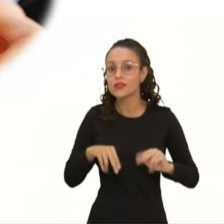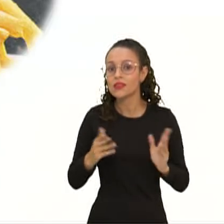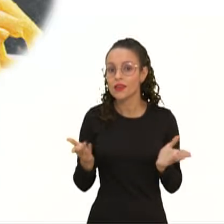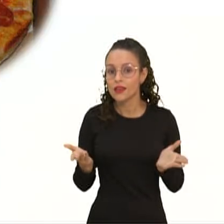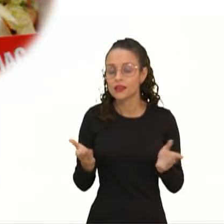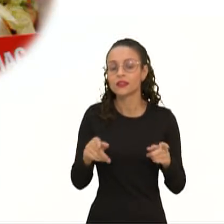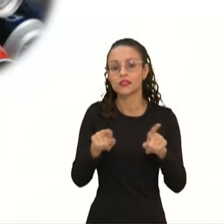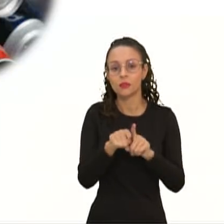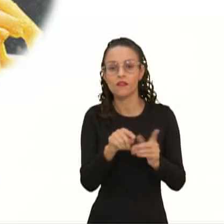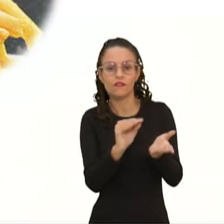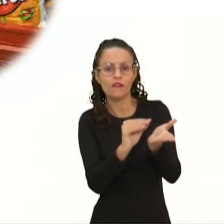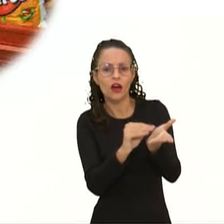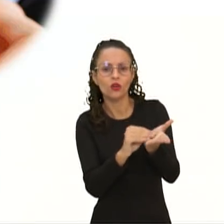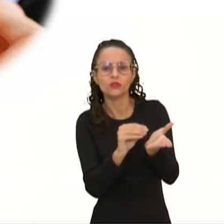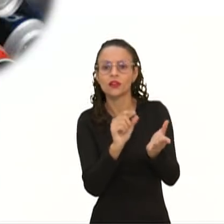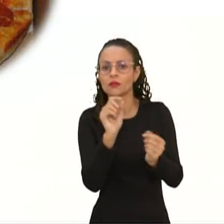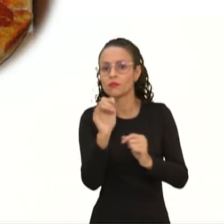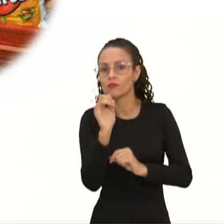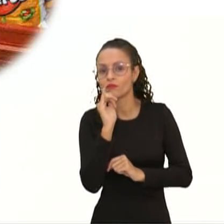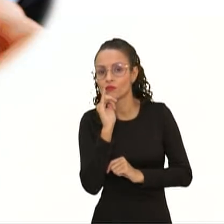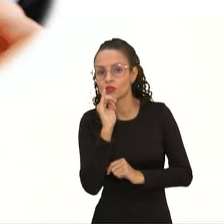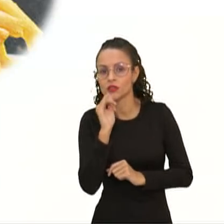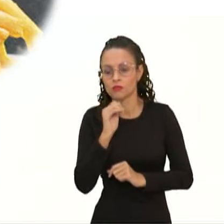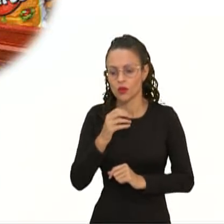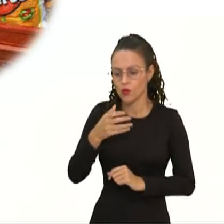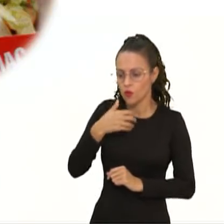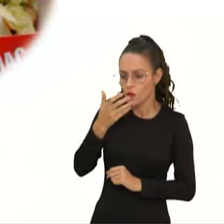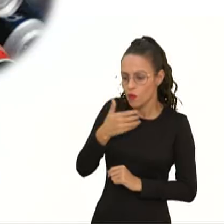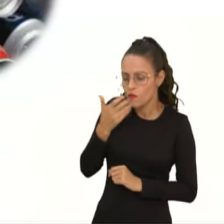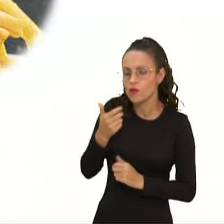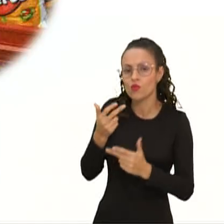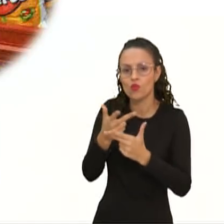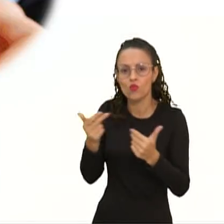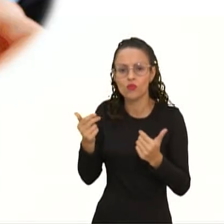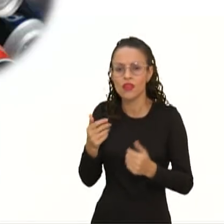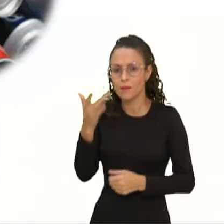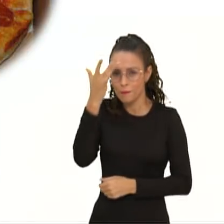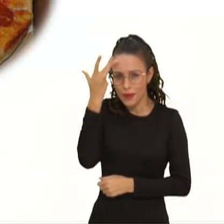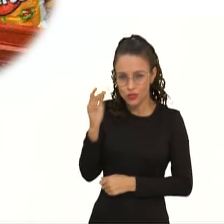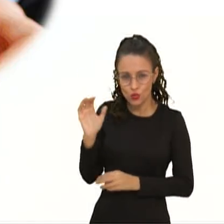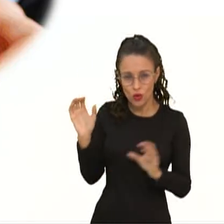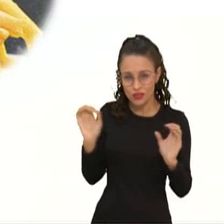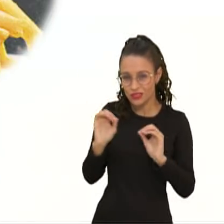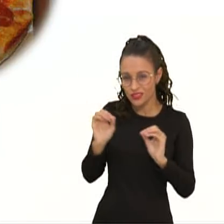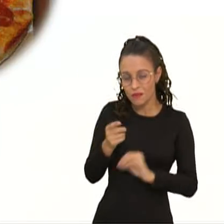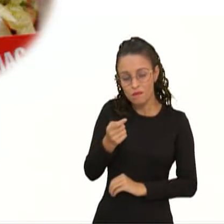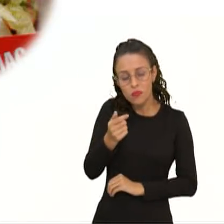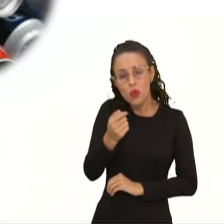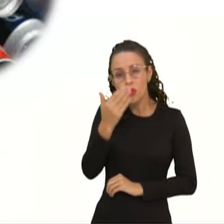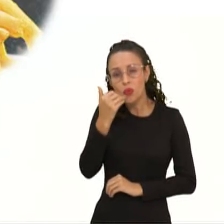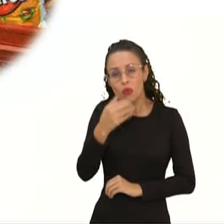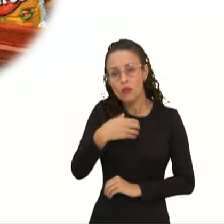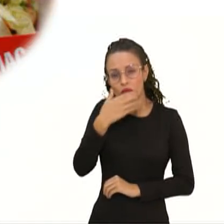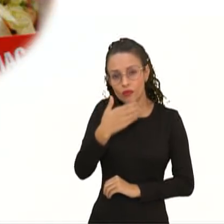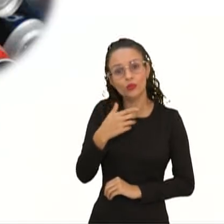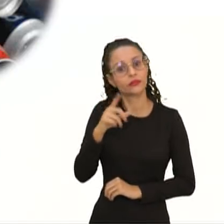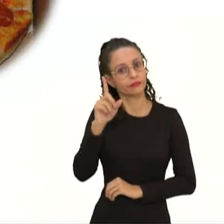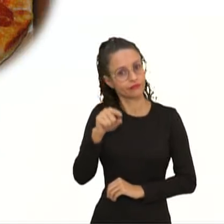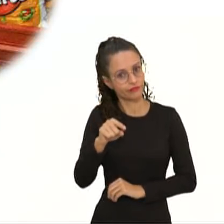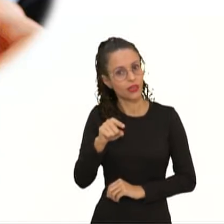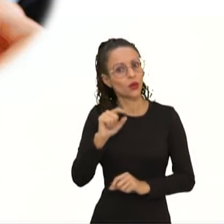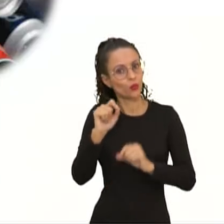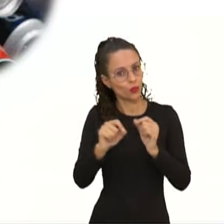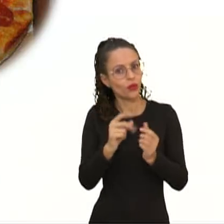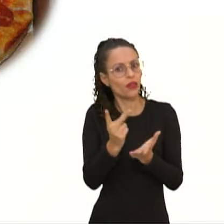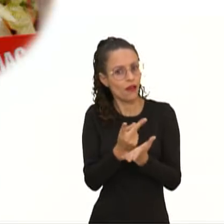uma carência, por exemplo, de ingestão de frutas, de legumes, tá? Uma pessoa que quase não come fruta, legume nenhum, é uma alimentação